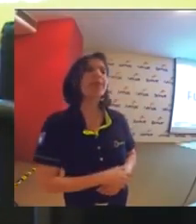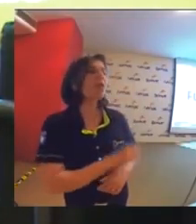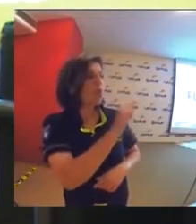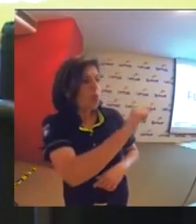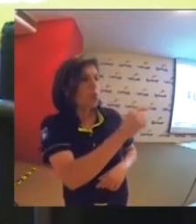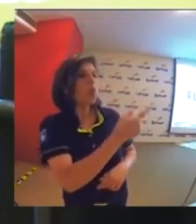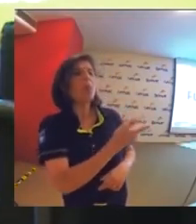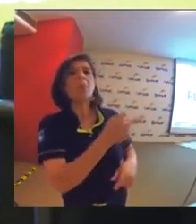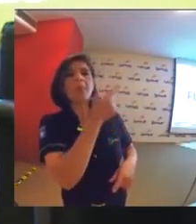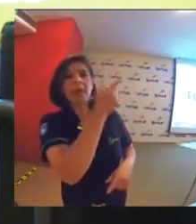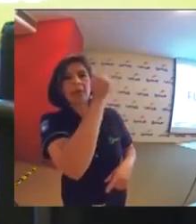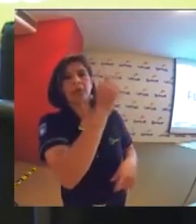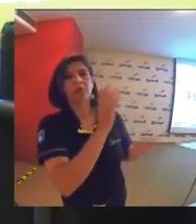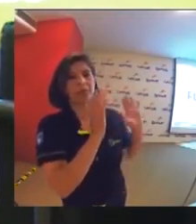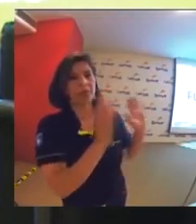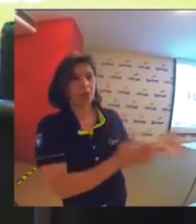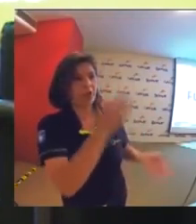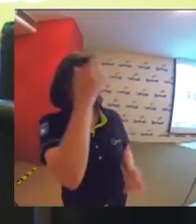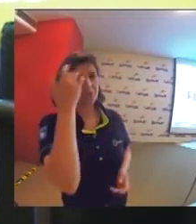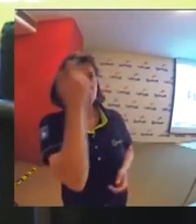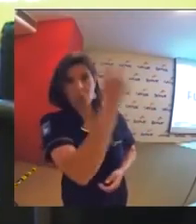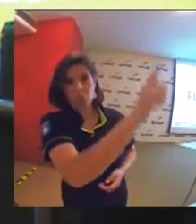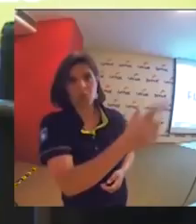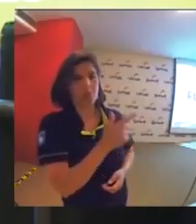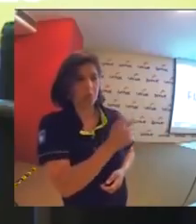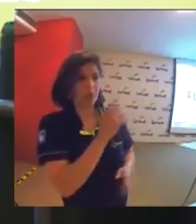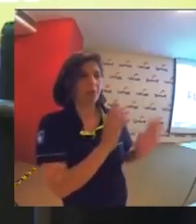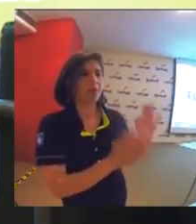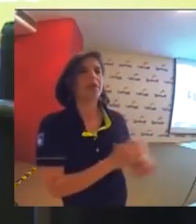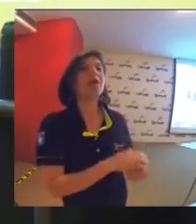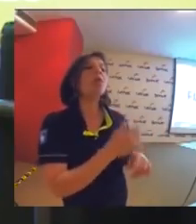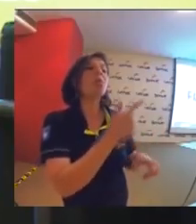coma dentro de uma sala de aula, e por aí vai.